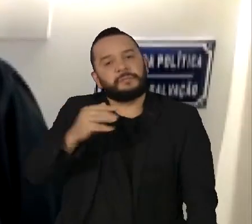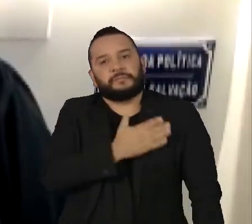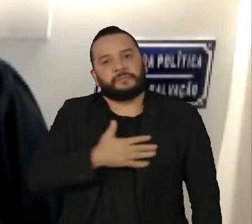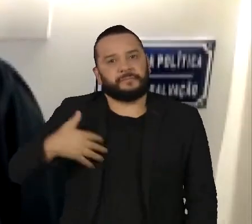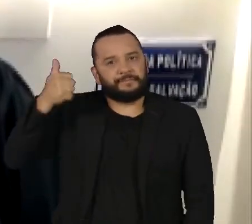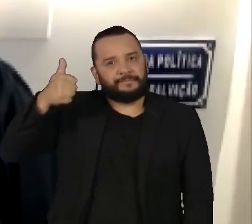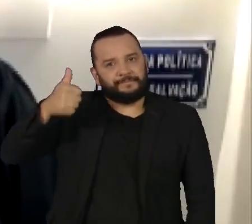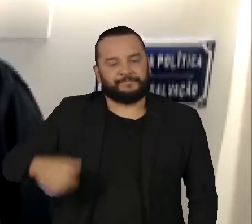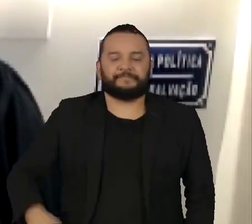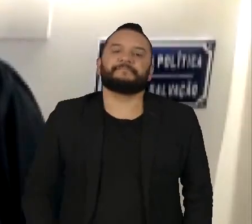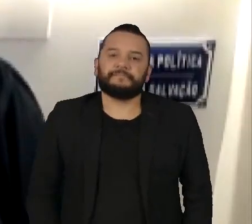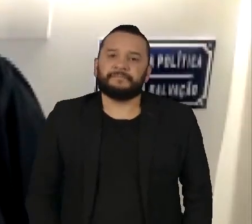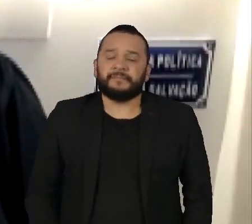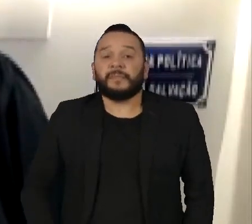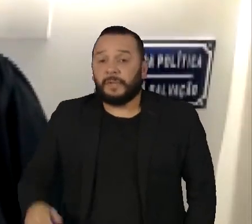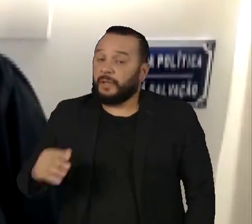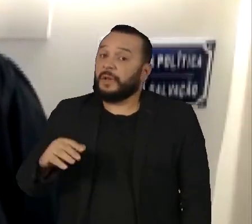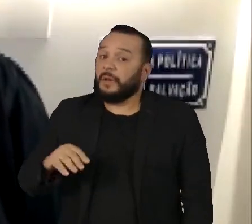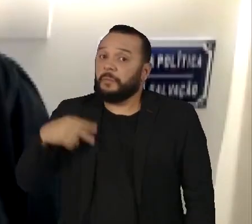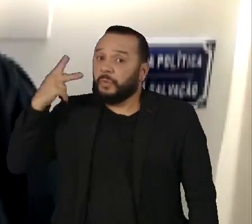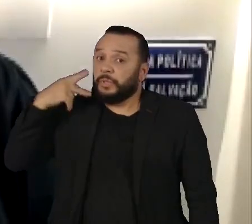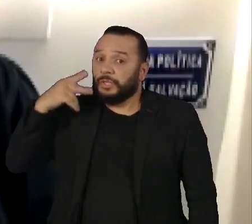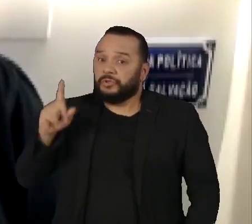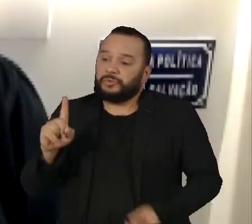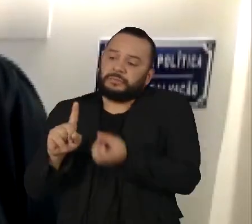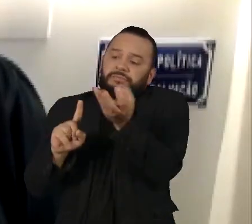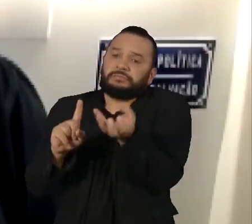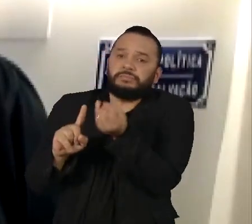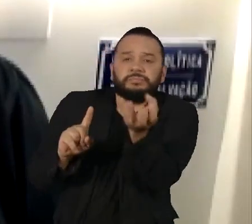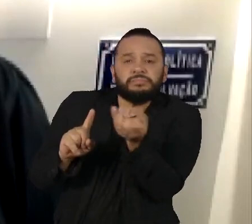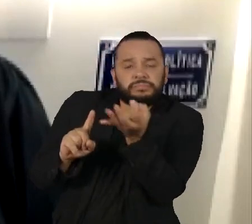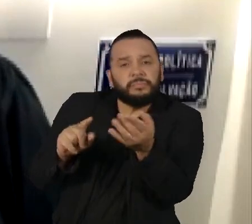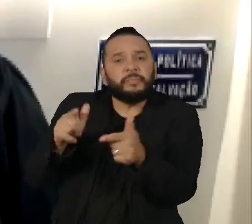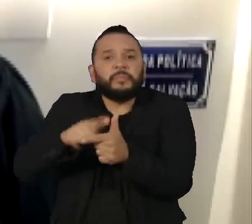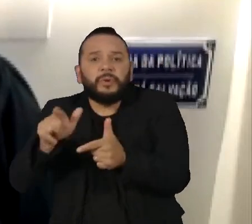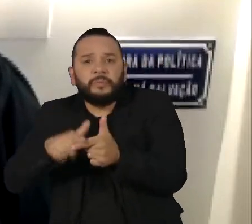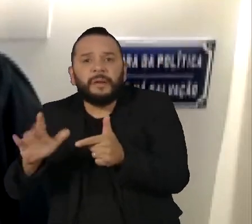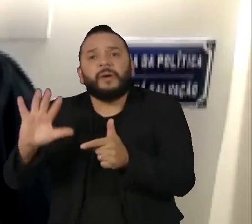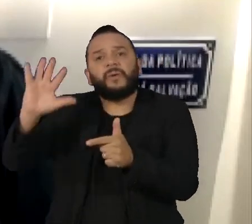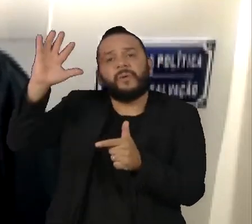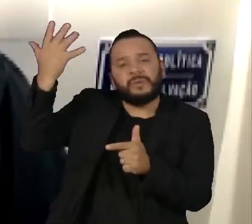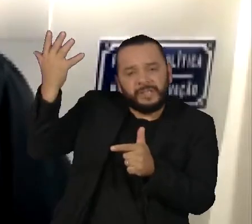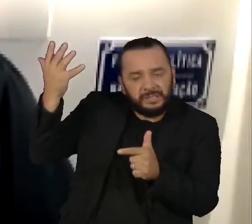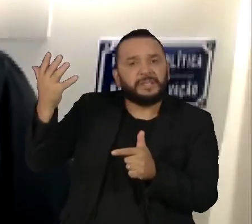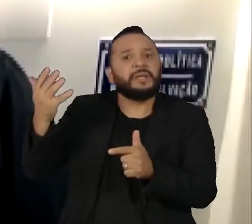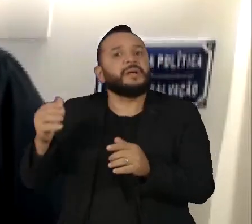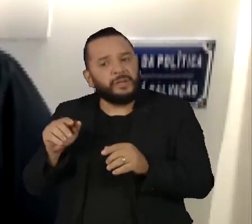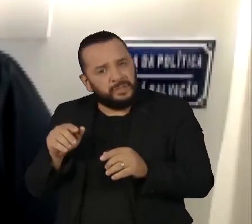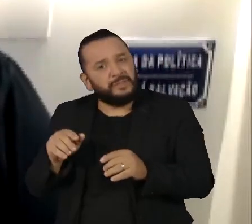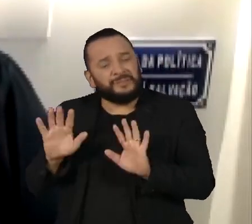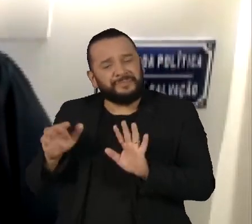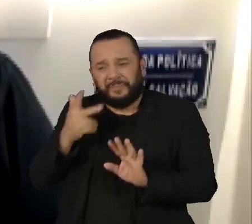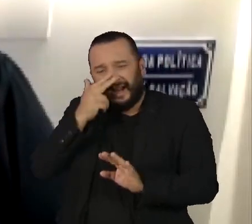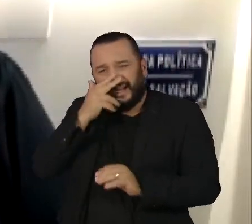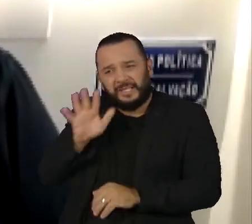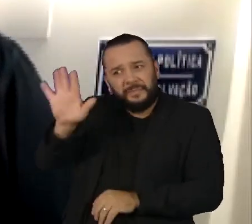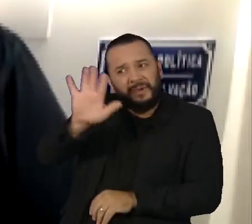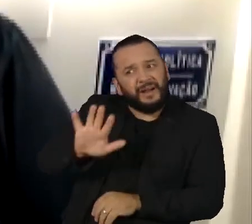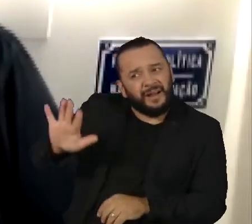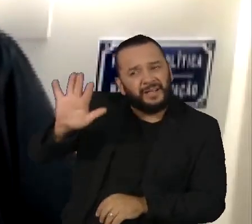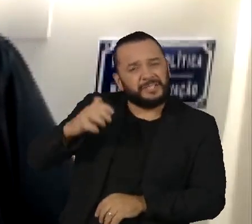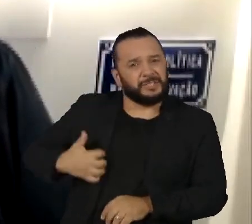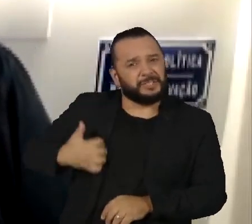né Por algum tipo de problema que ele possa ter criado no qual ele possa estar envolvido isso não é evidentemente é um desgaste né ainda